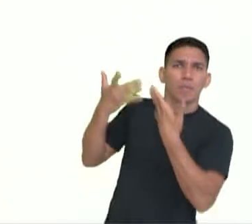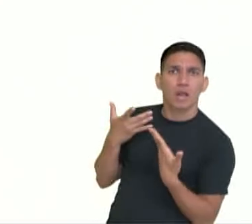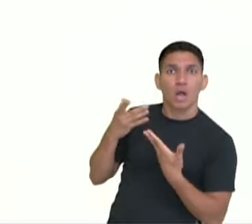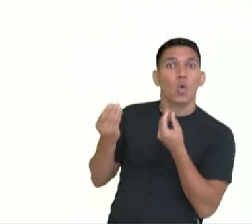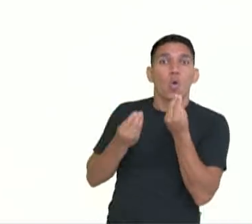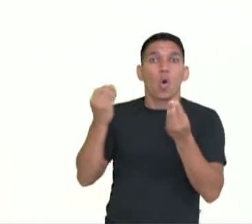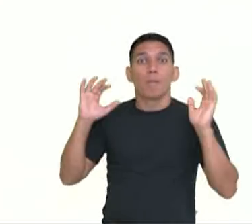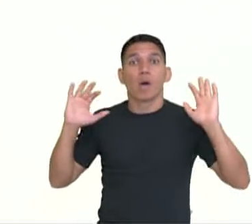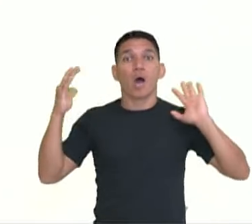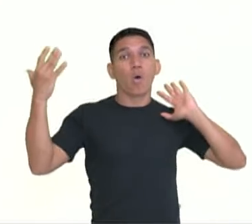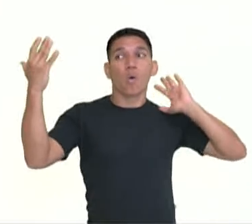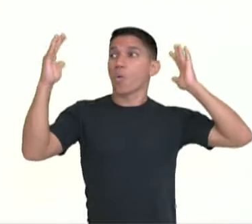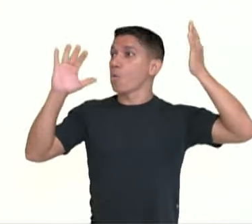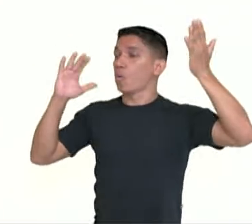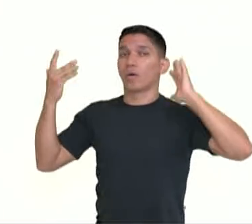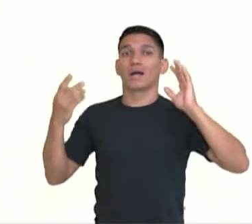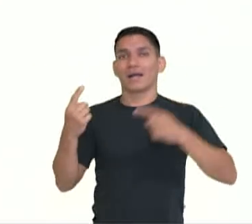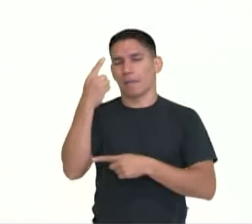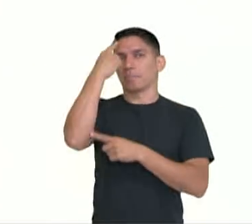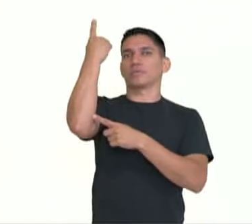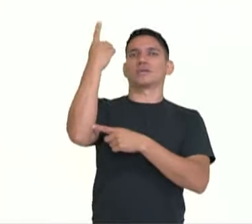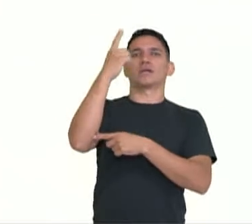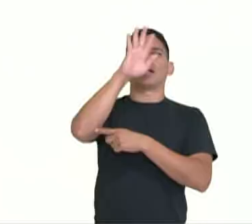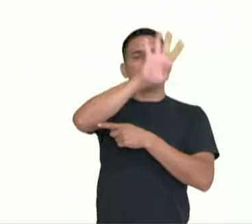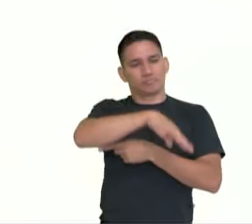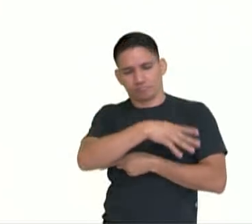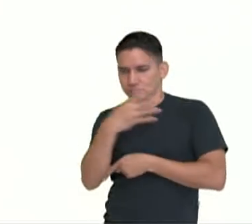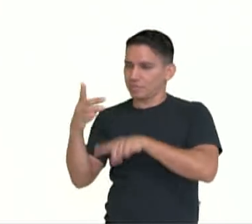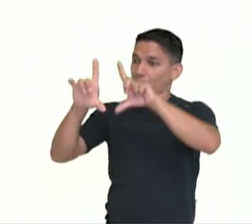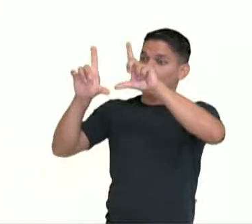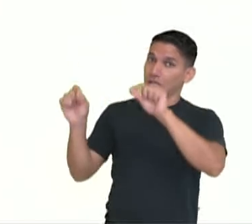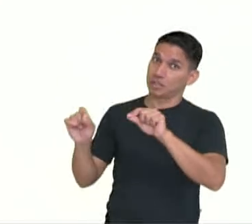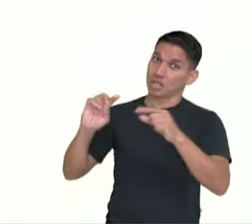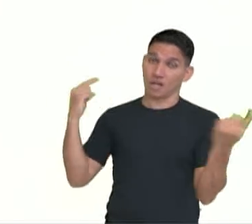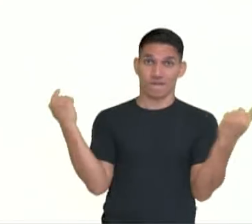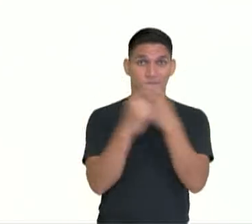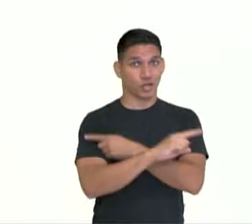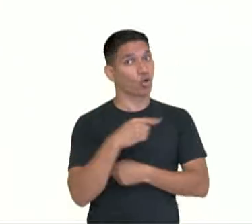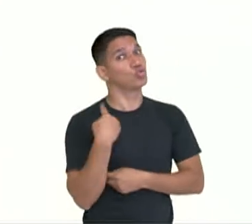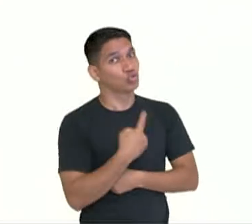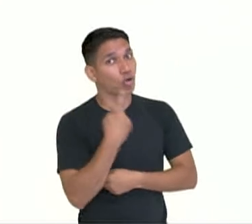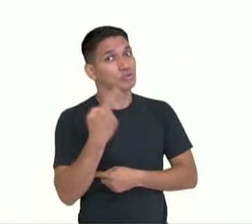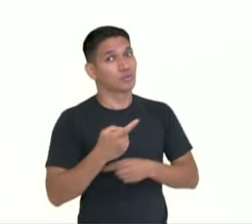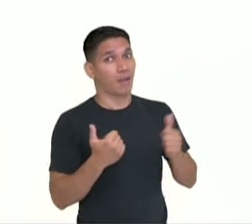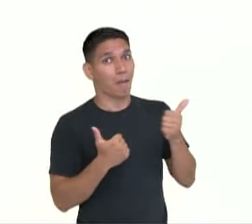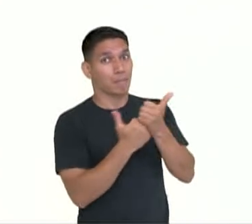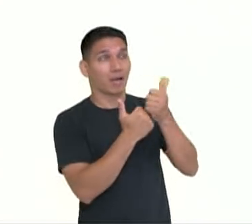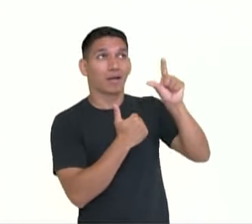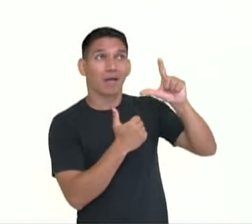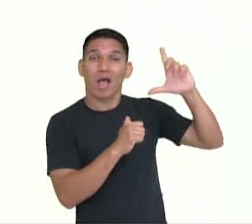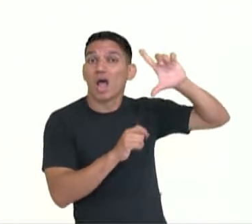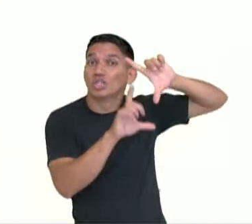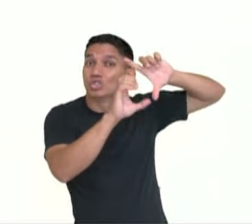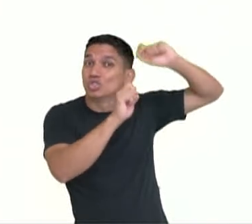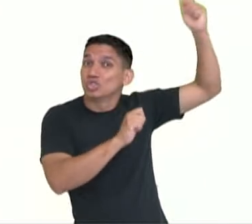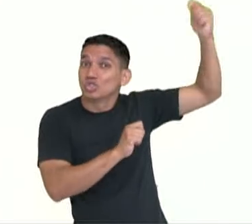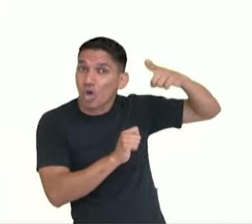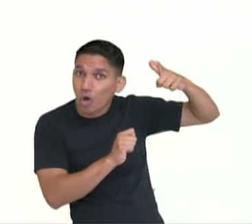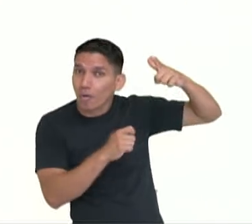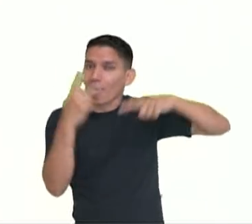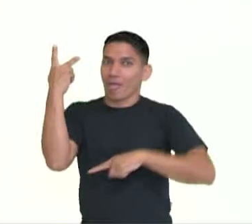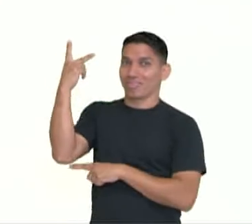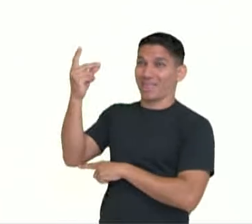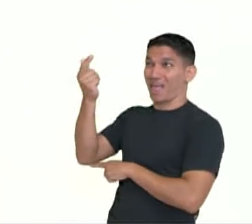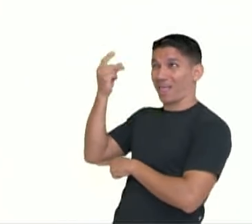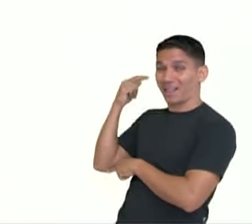da natureza, criaram um calendário lunar, ao contrário do nosso, que é solar, é baseado no Sol, o calendário deles era baseado na Lua.